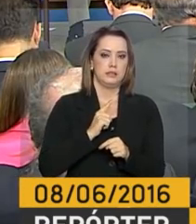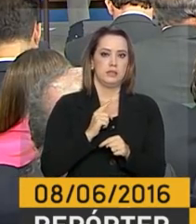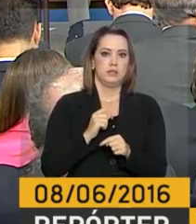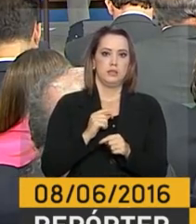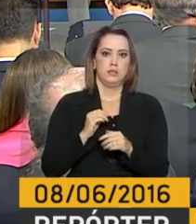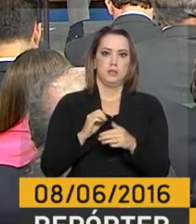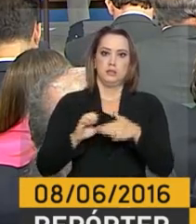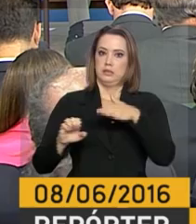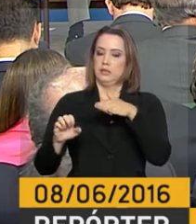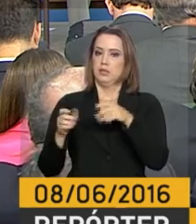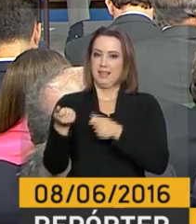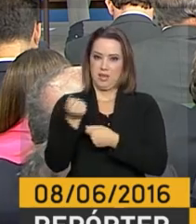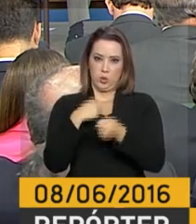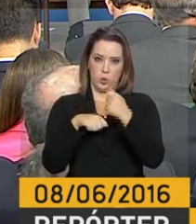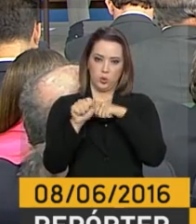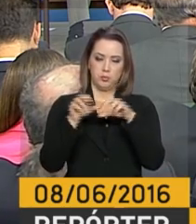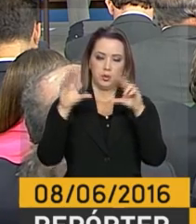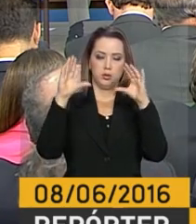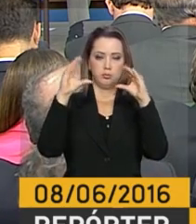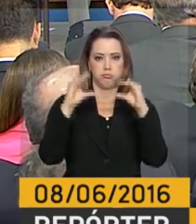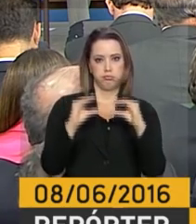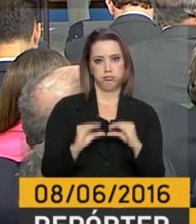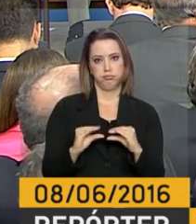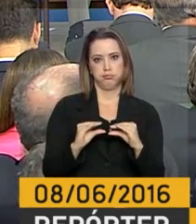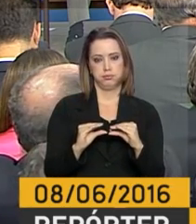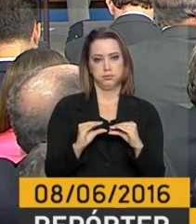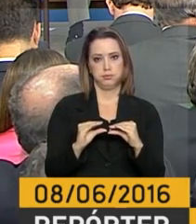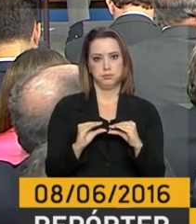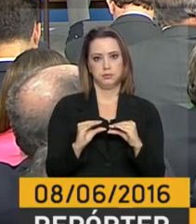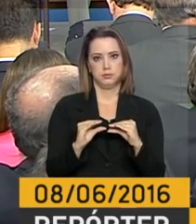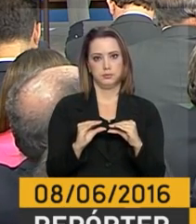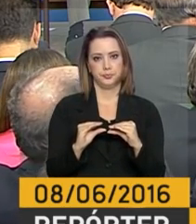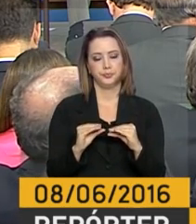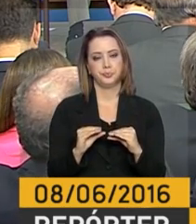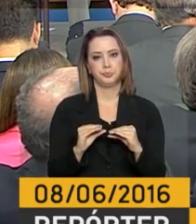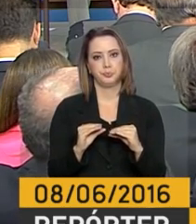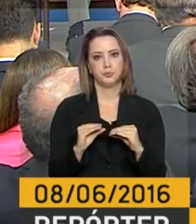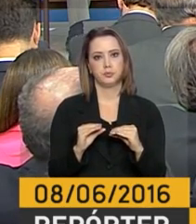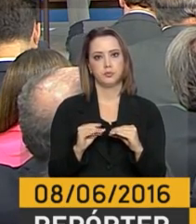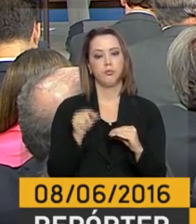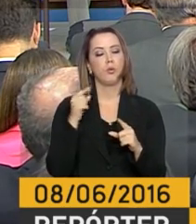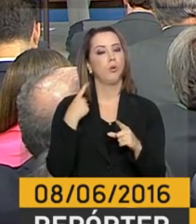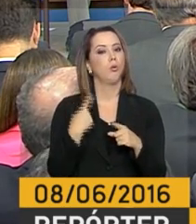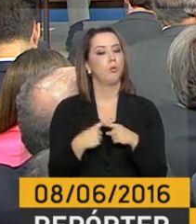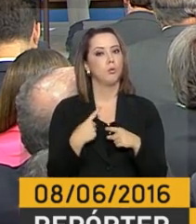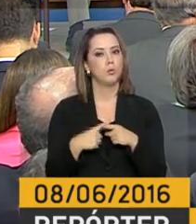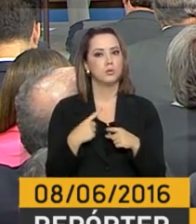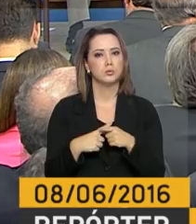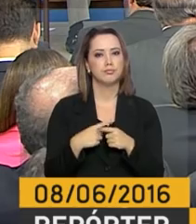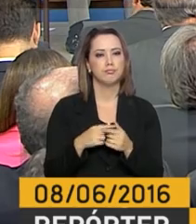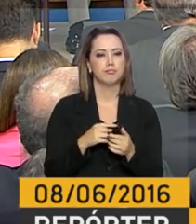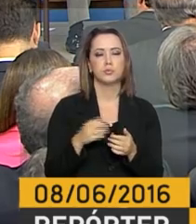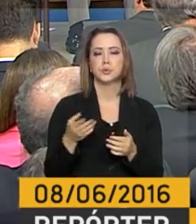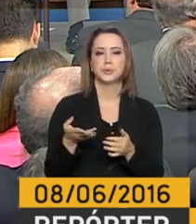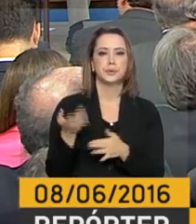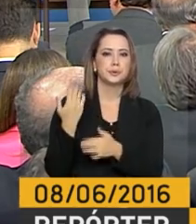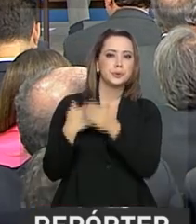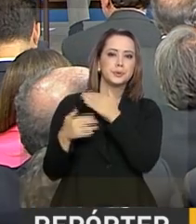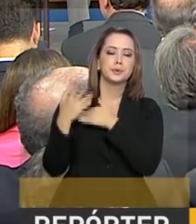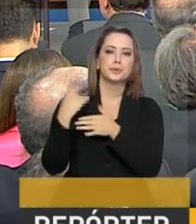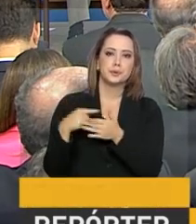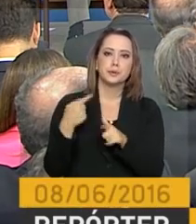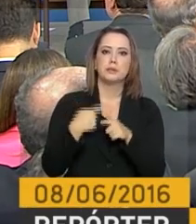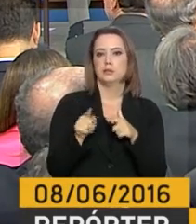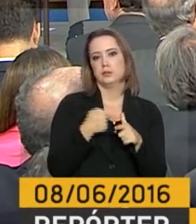atividade econômica por a consequência de tudo isso que descrevemos